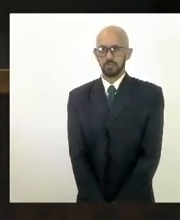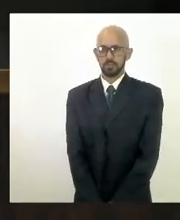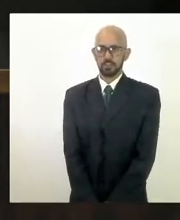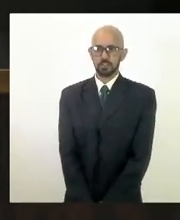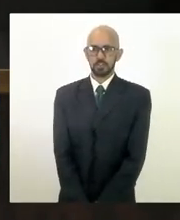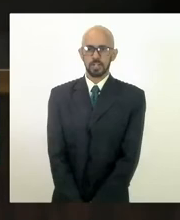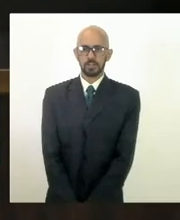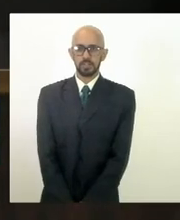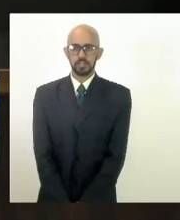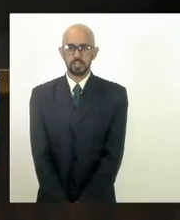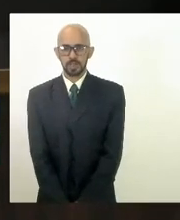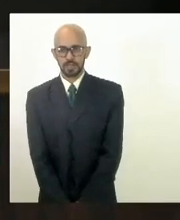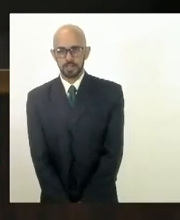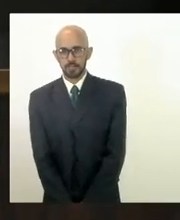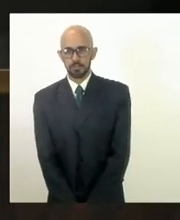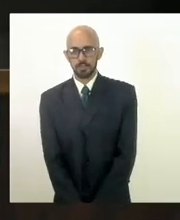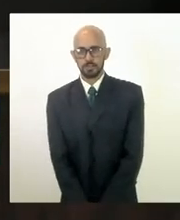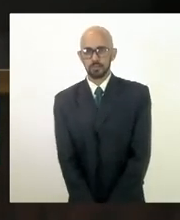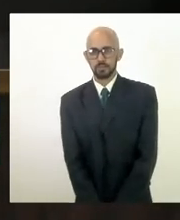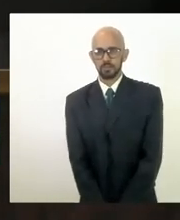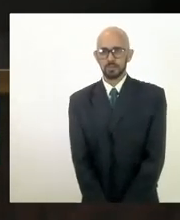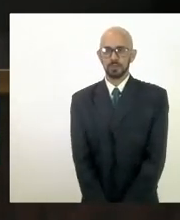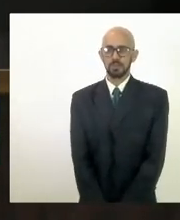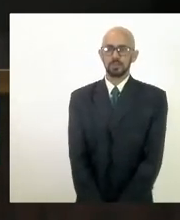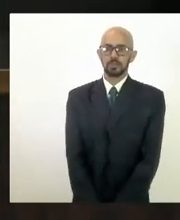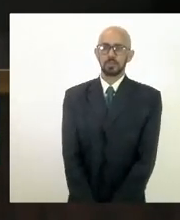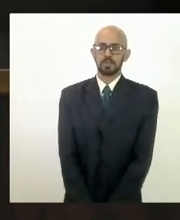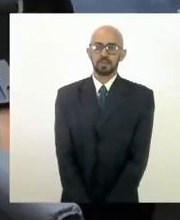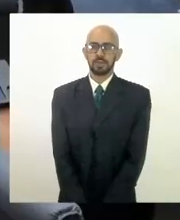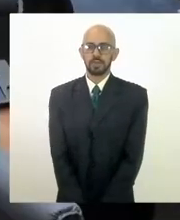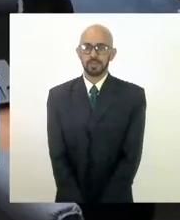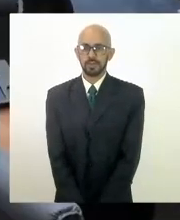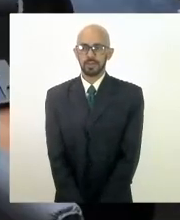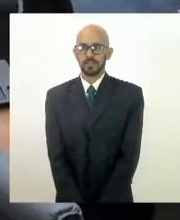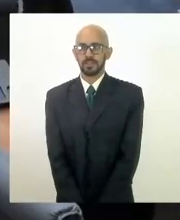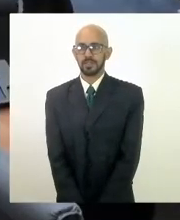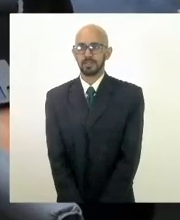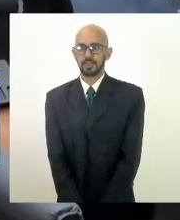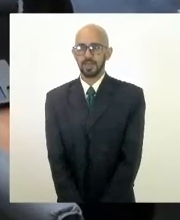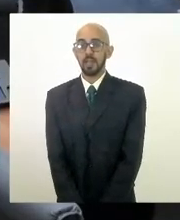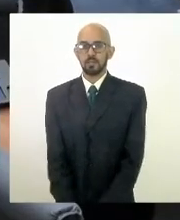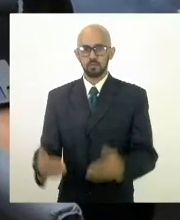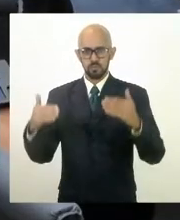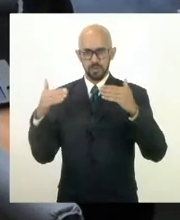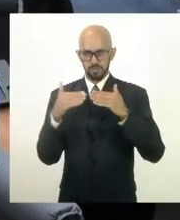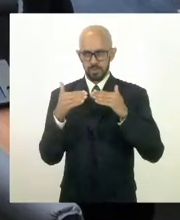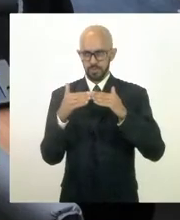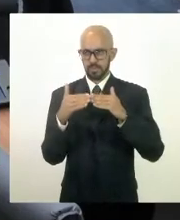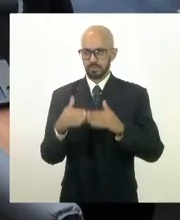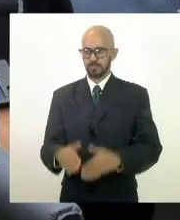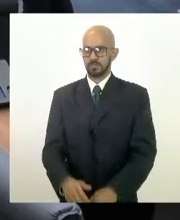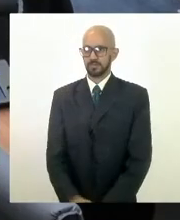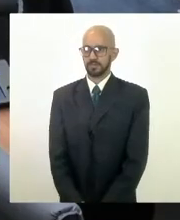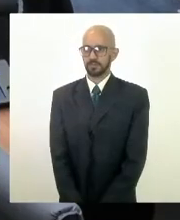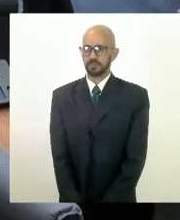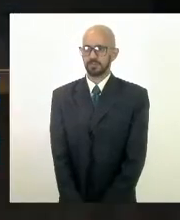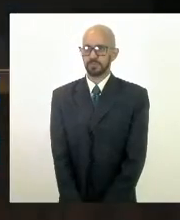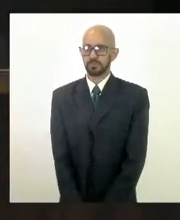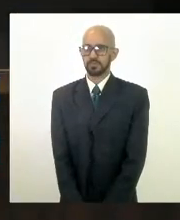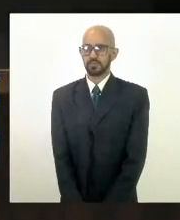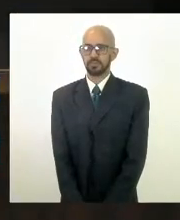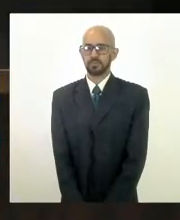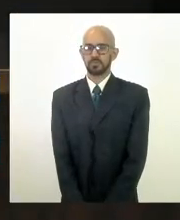favorável peraí você fechou Chico favorável os